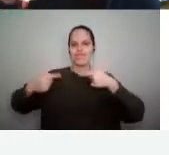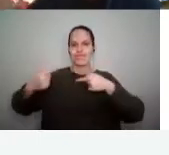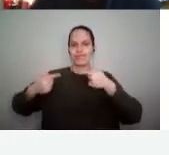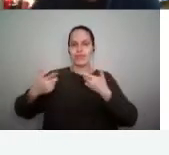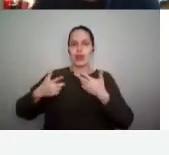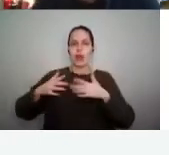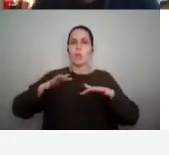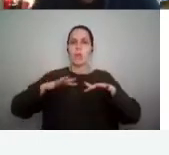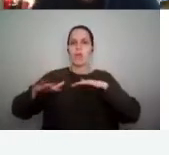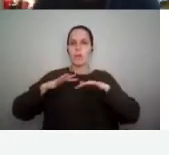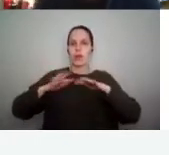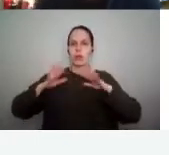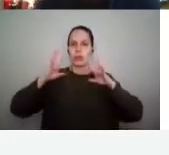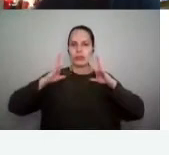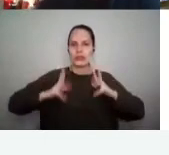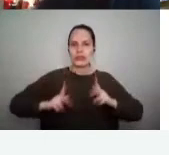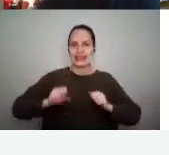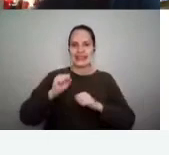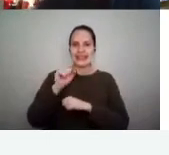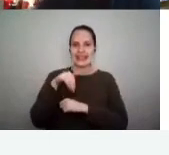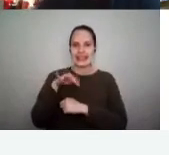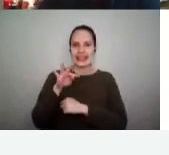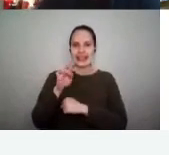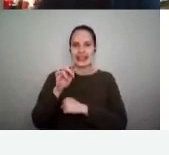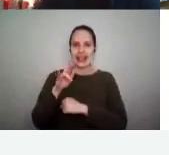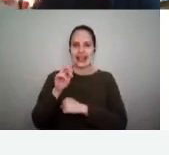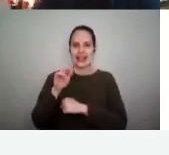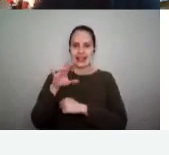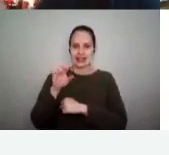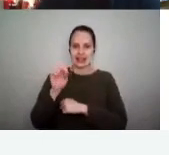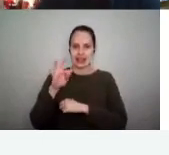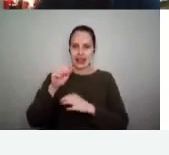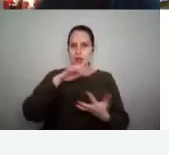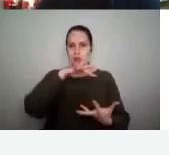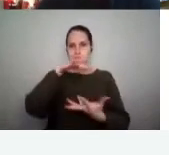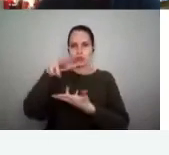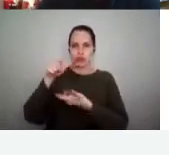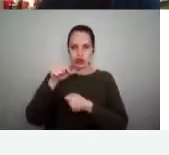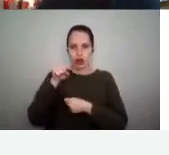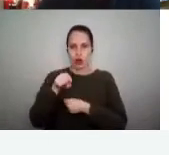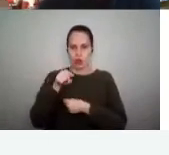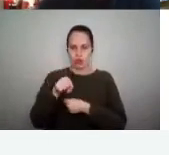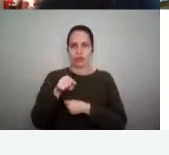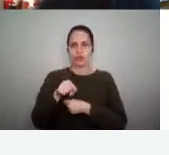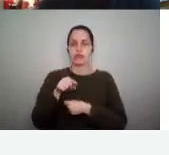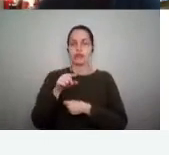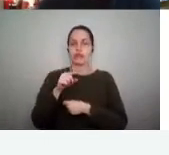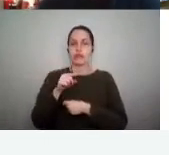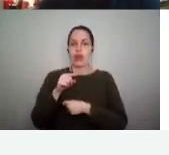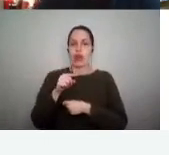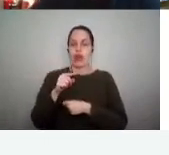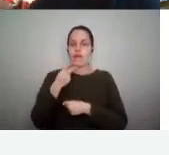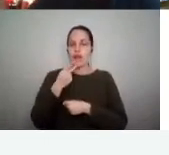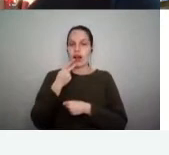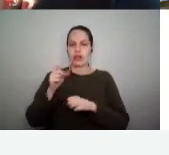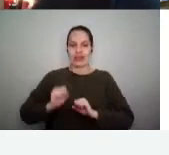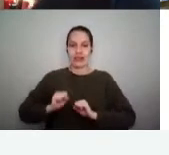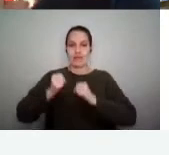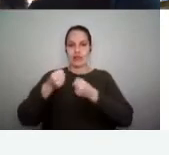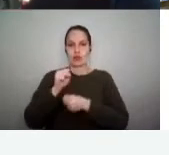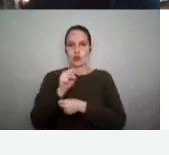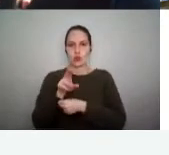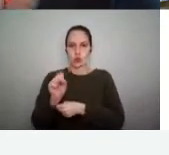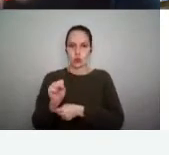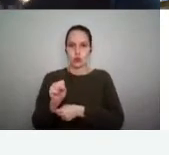sanitarista mundial, né? Que esse cartoon aí é o cartoon que eu digo em defesa do SUS, né? Porque ele fala um pouco de que quem tem dinheiro recebe